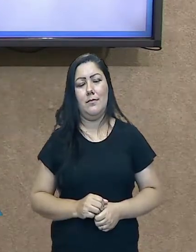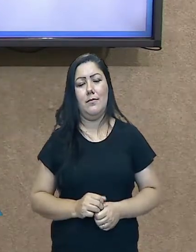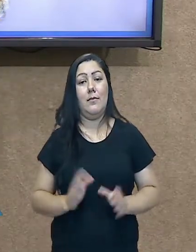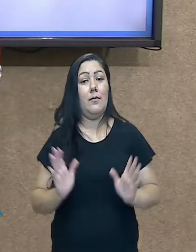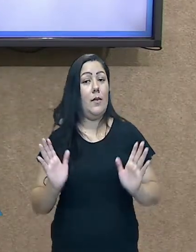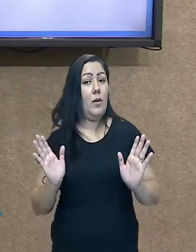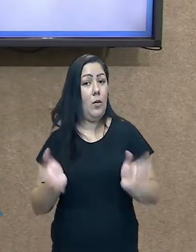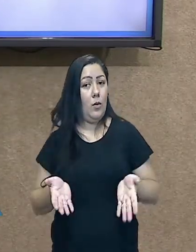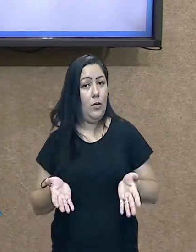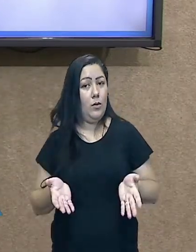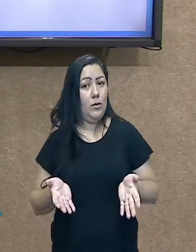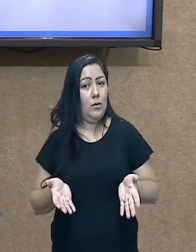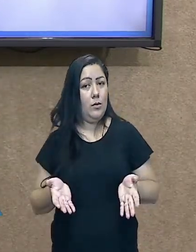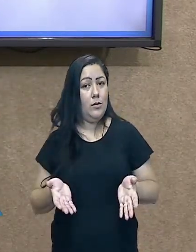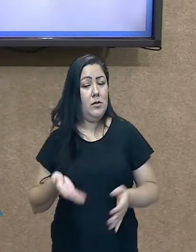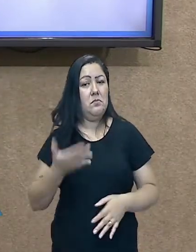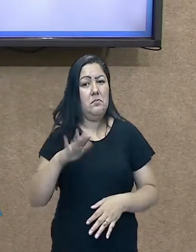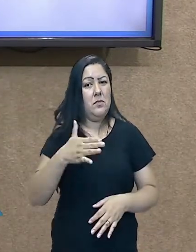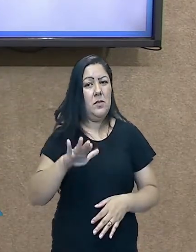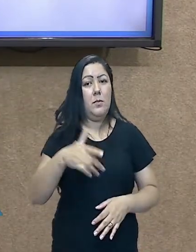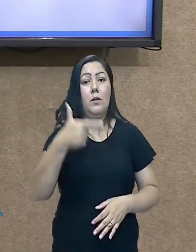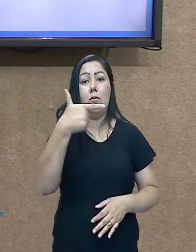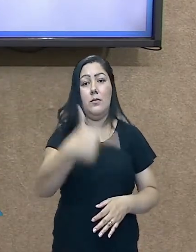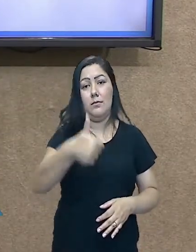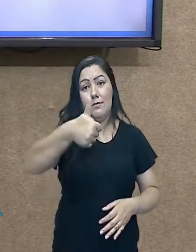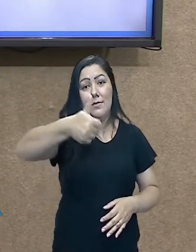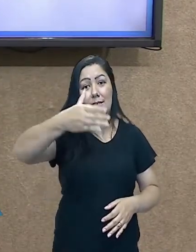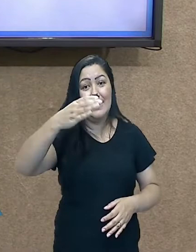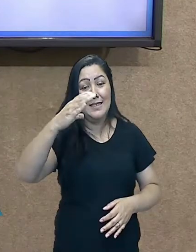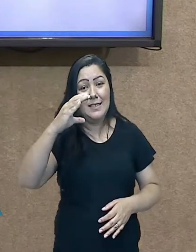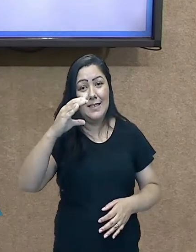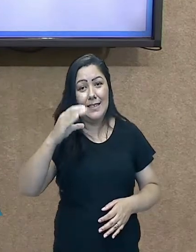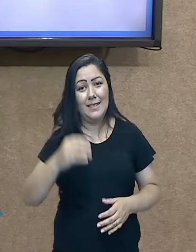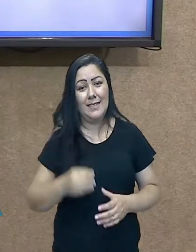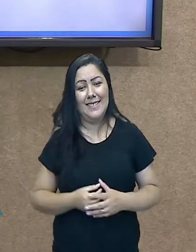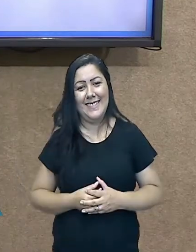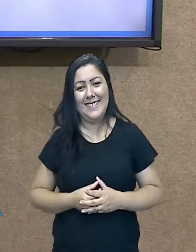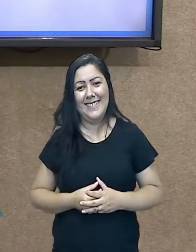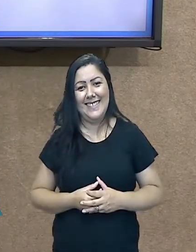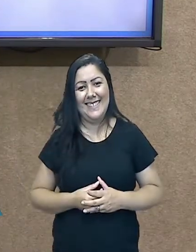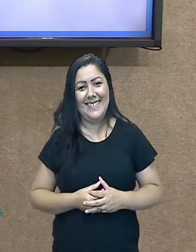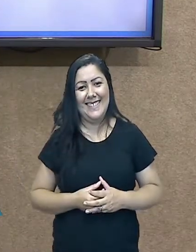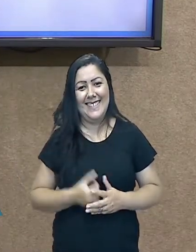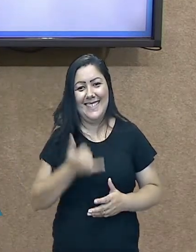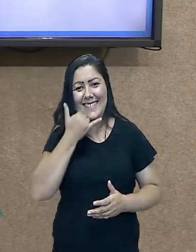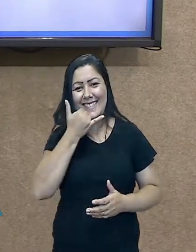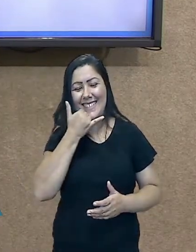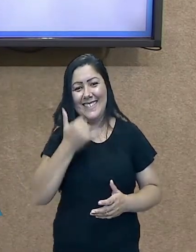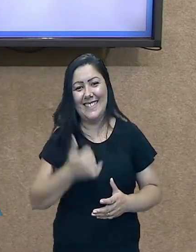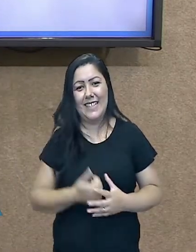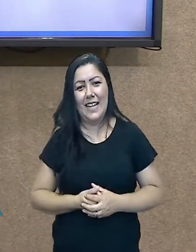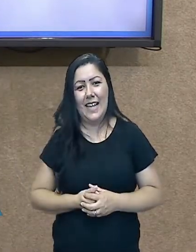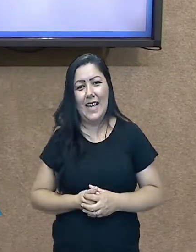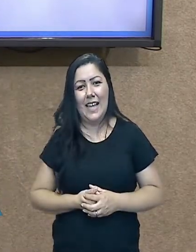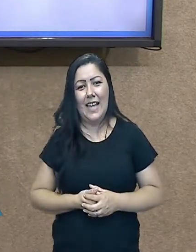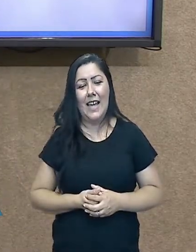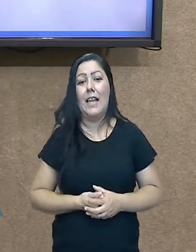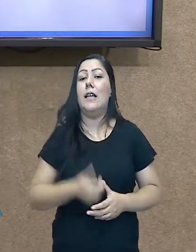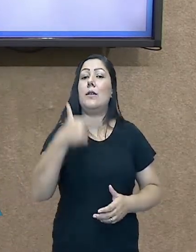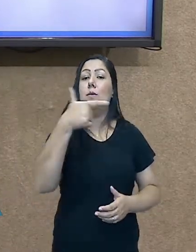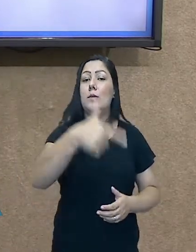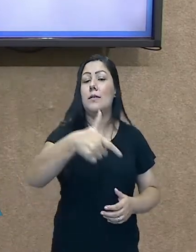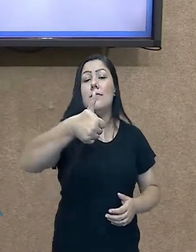com aproximadamente 210 bilhões, o erro grande, milhões